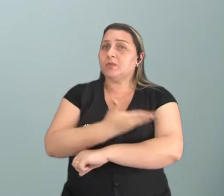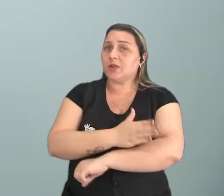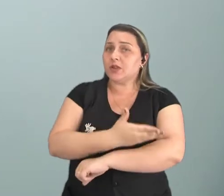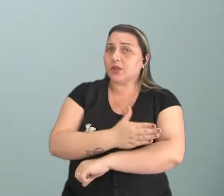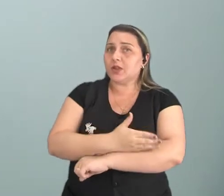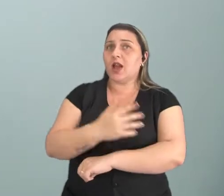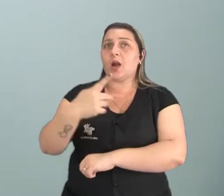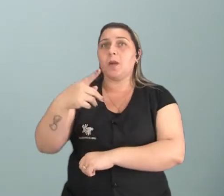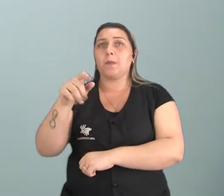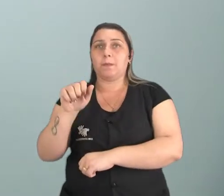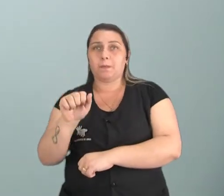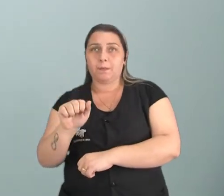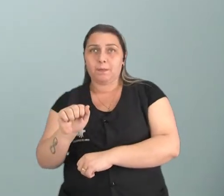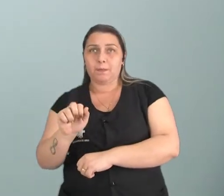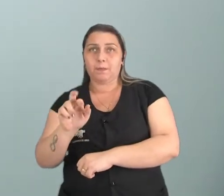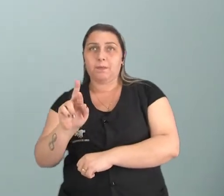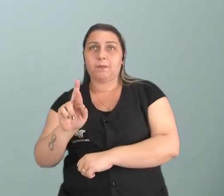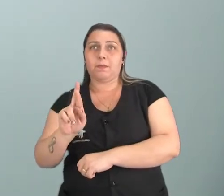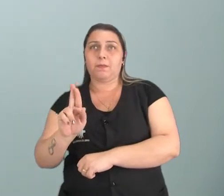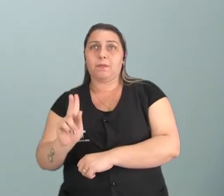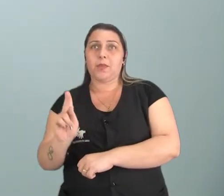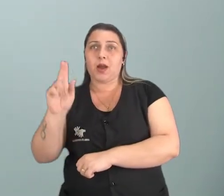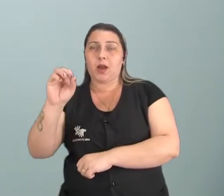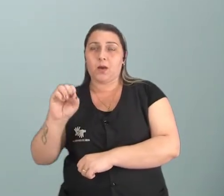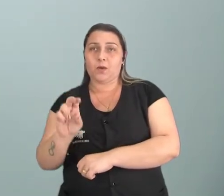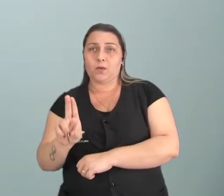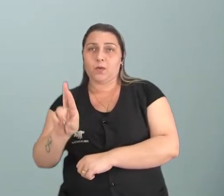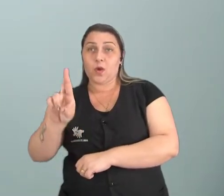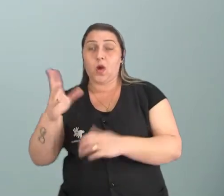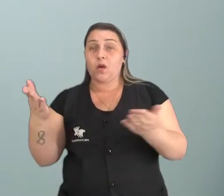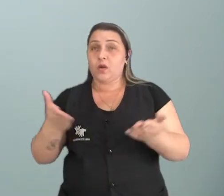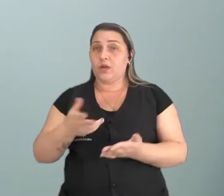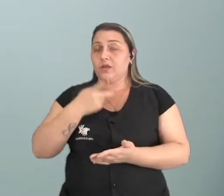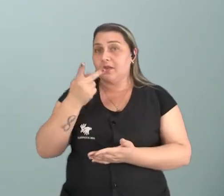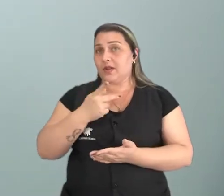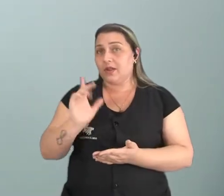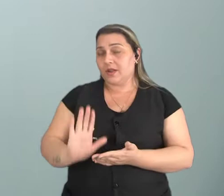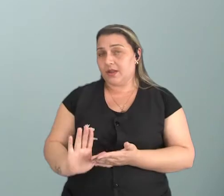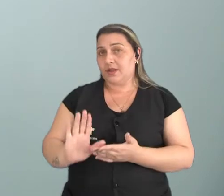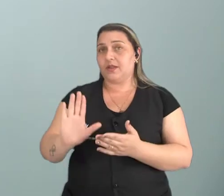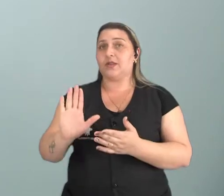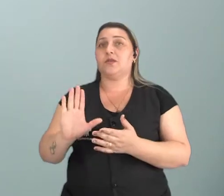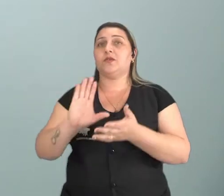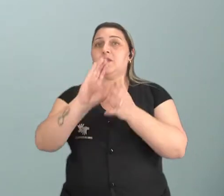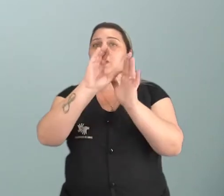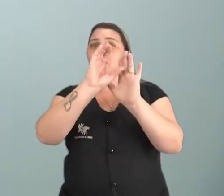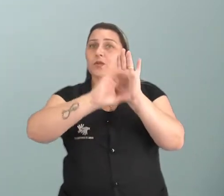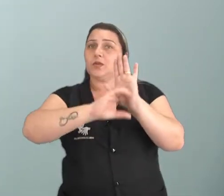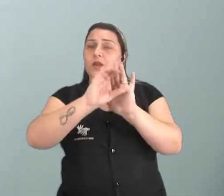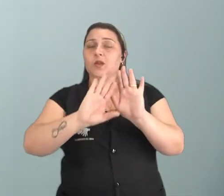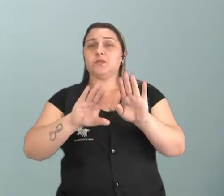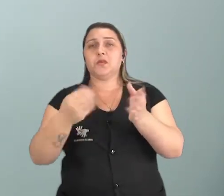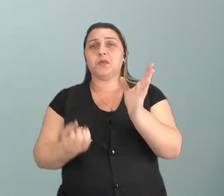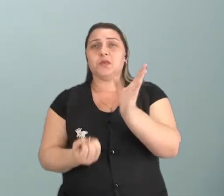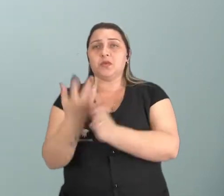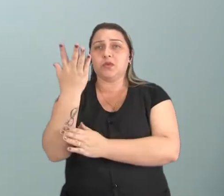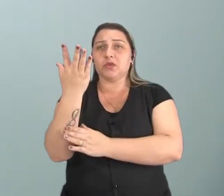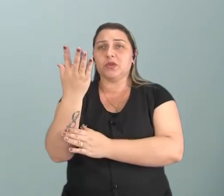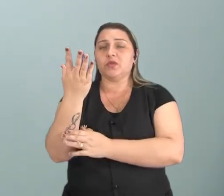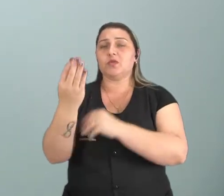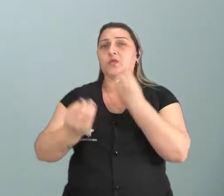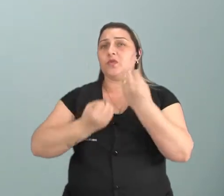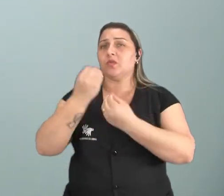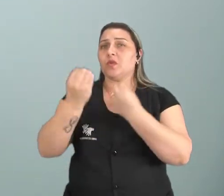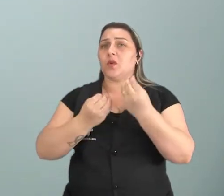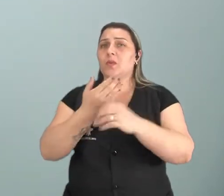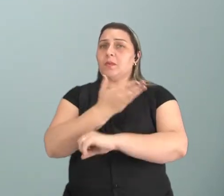praticar o parkour. Então, hoje a gente vai falar um pouquinho sobre isso e vai falar sobre os conceitos, quando surgiu,